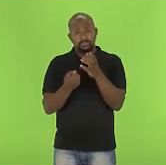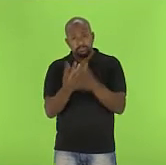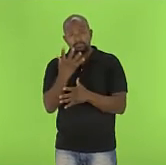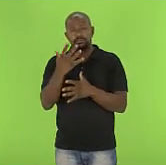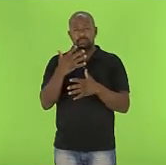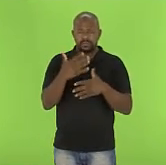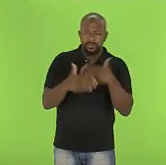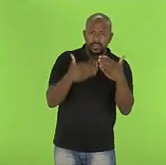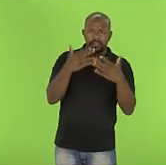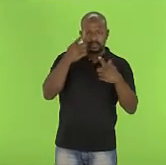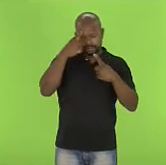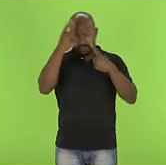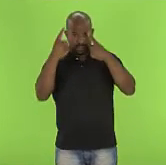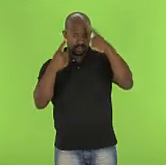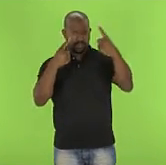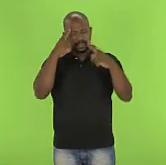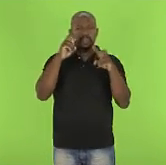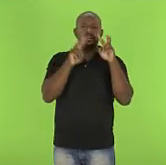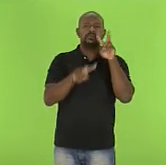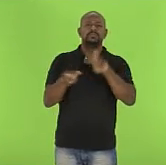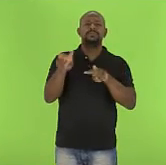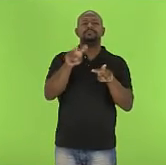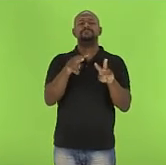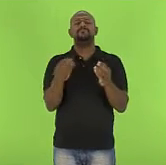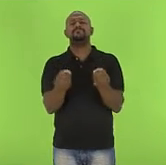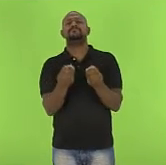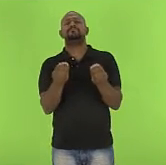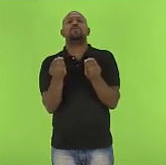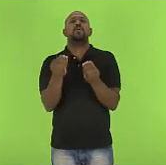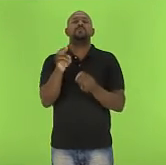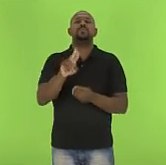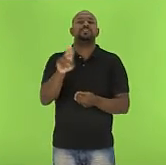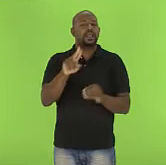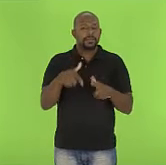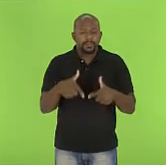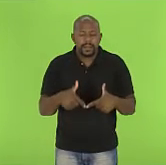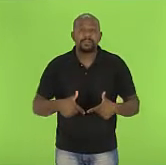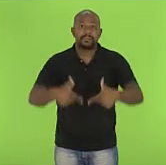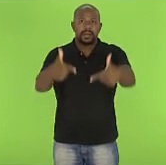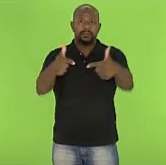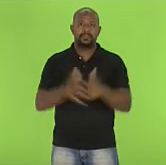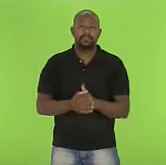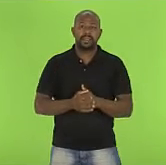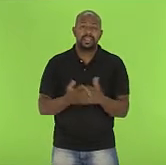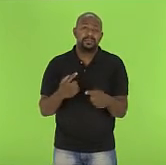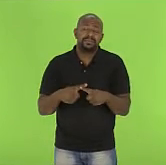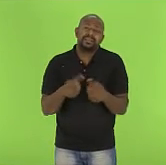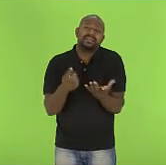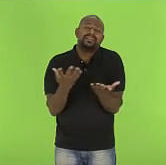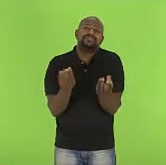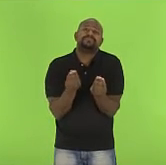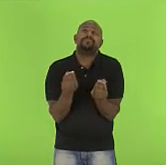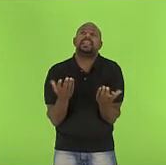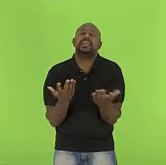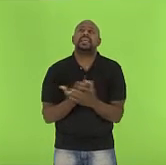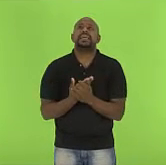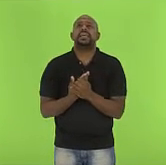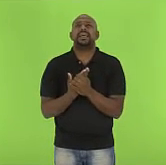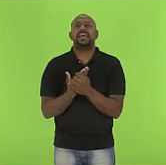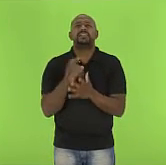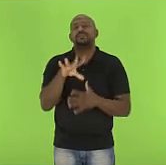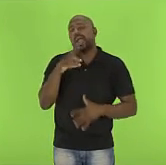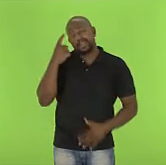juntos, criando, desenvolvendo, tendo ideias e vendo qual a forma que a gente usar para realizar, né? Porque o que acontece é